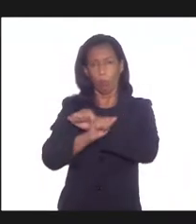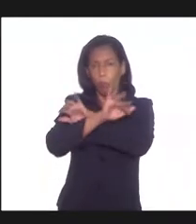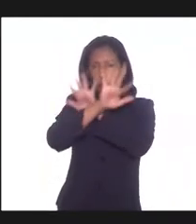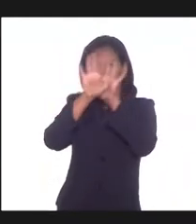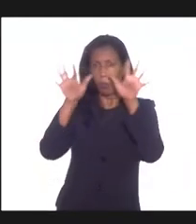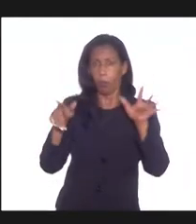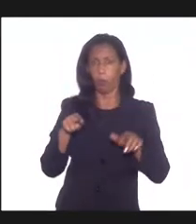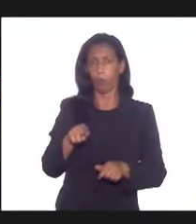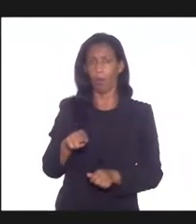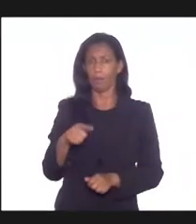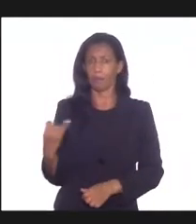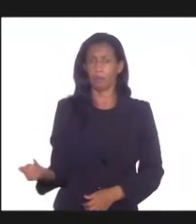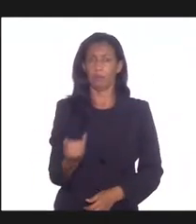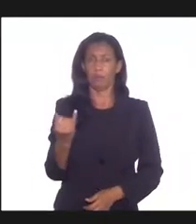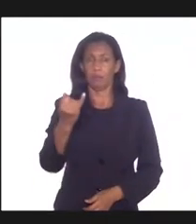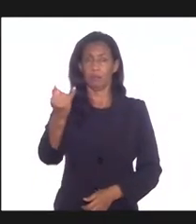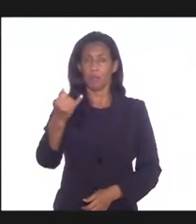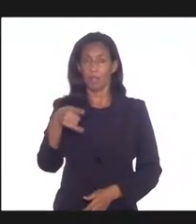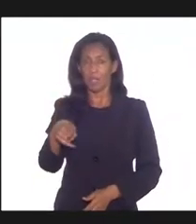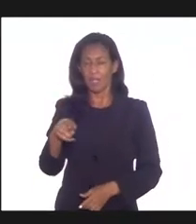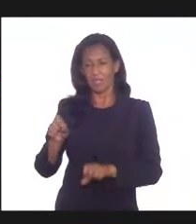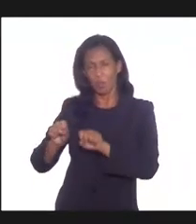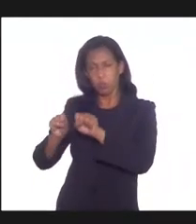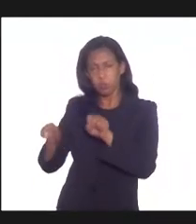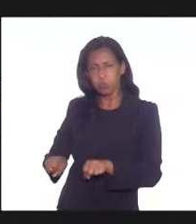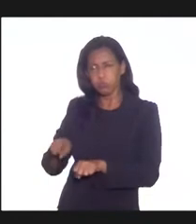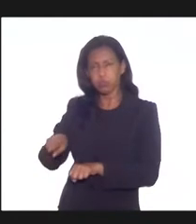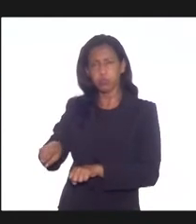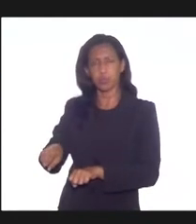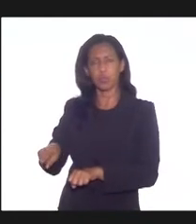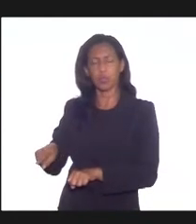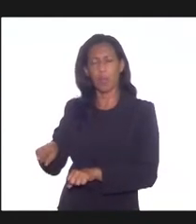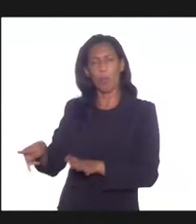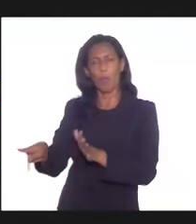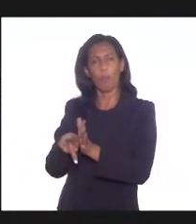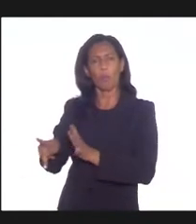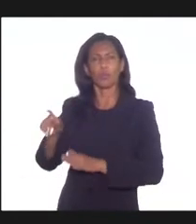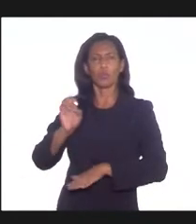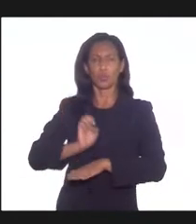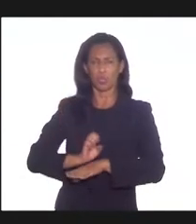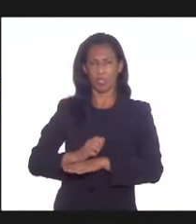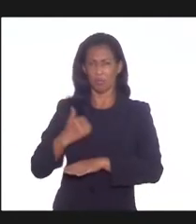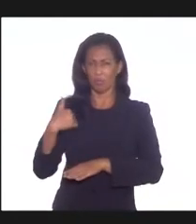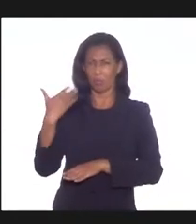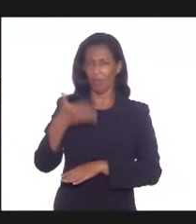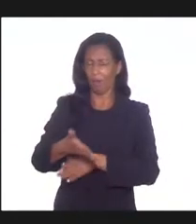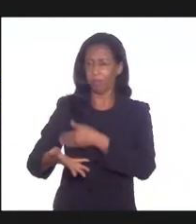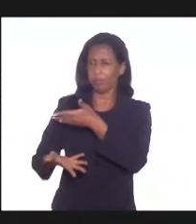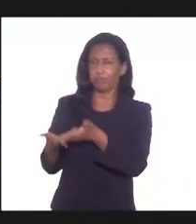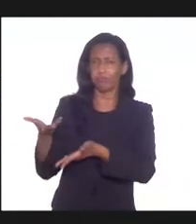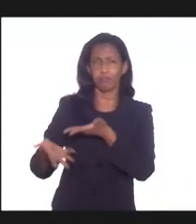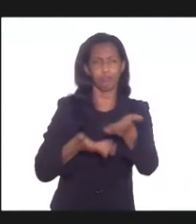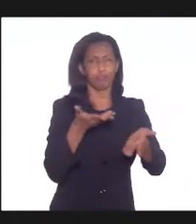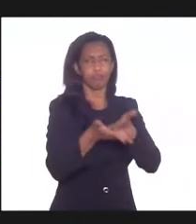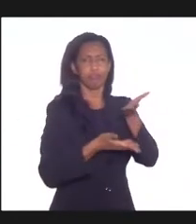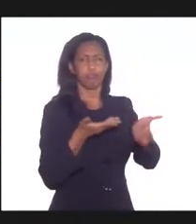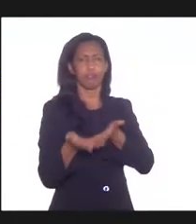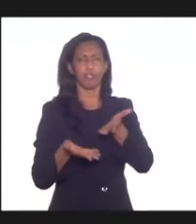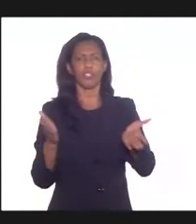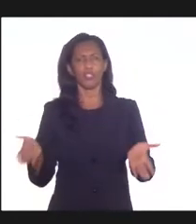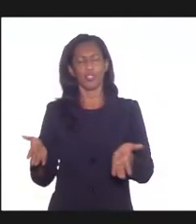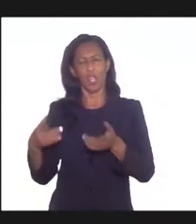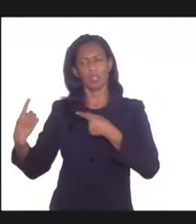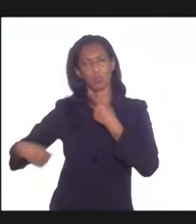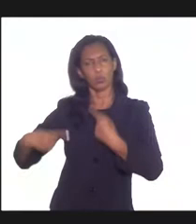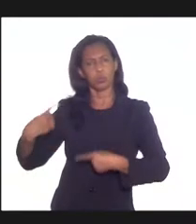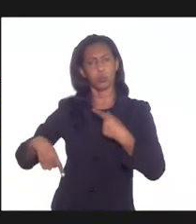claro esse papel e essa função que cabe ao Estado. E eu participei diversas vezes dessa discussão no âmbito do CNPE,